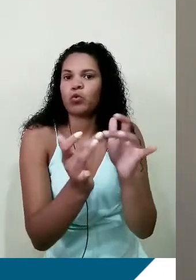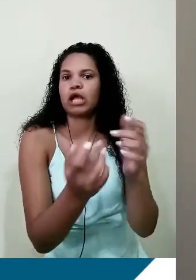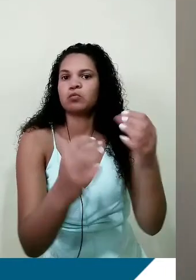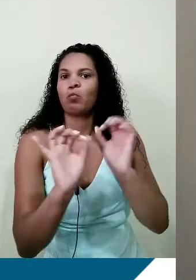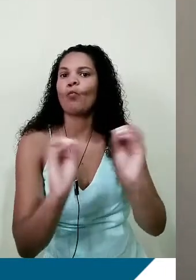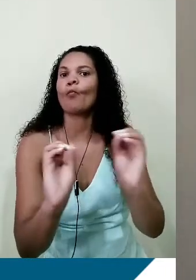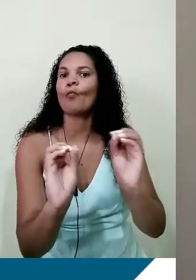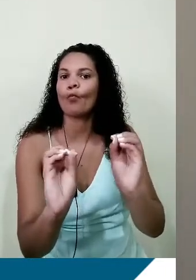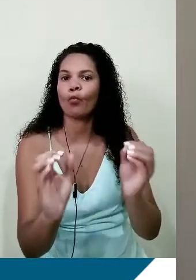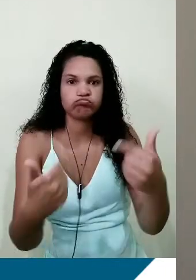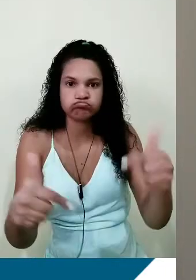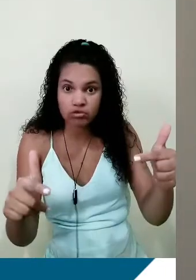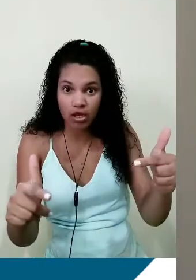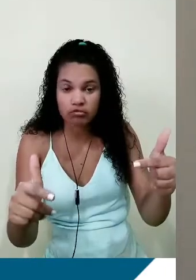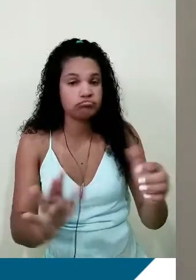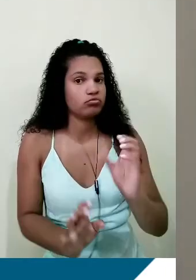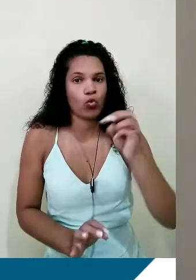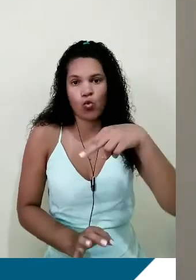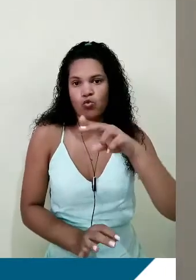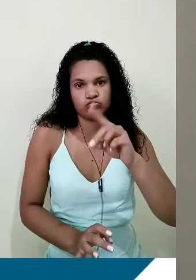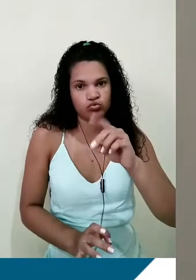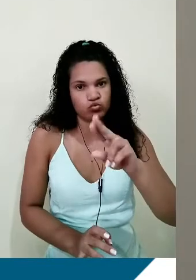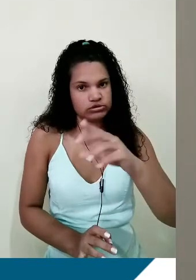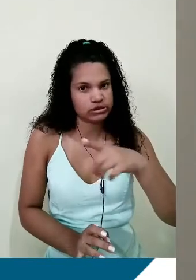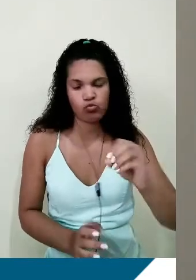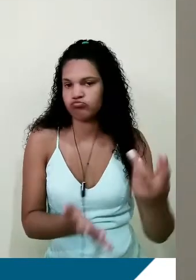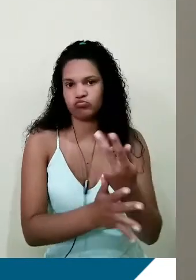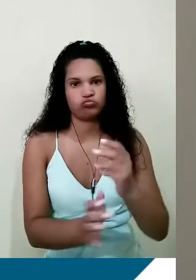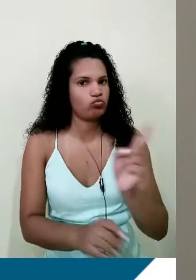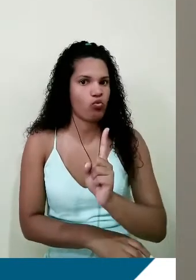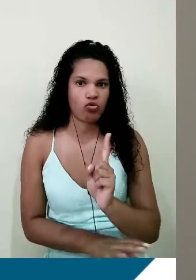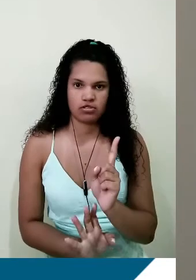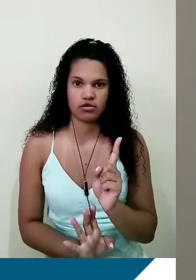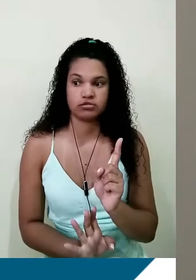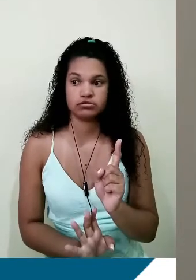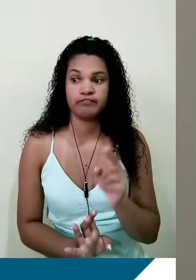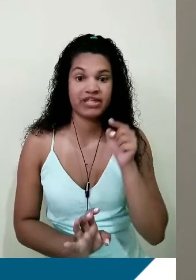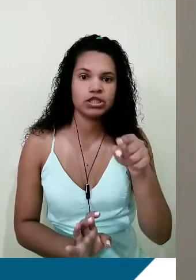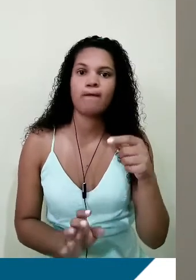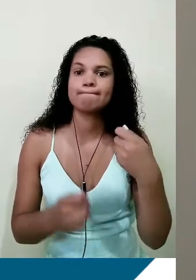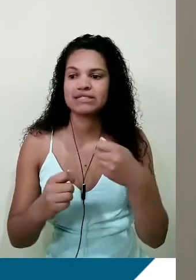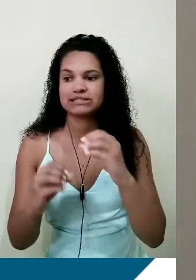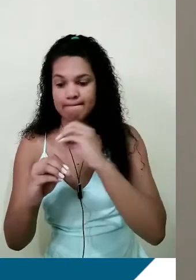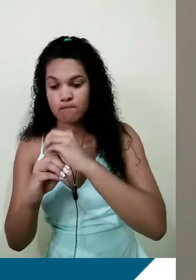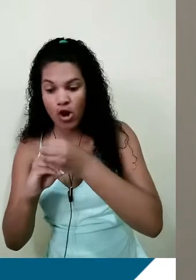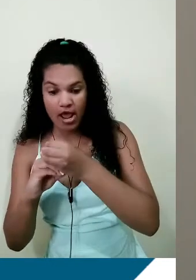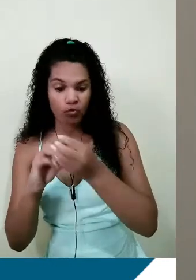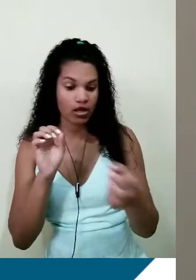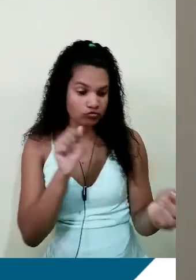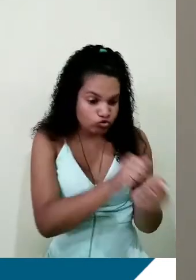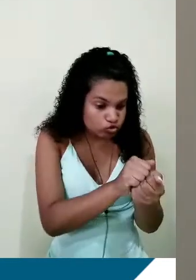há condução. É um processo que se dá de molécula por molécula. O calor